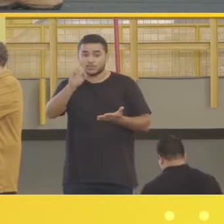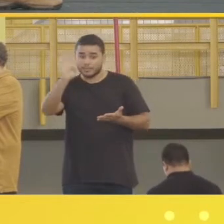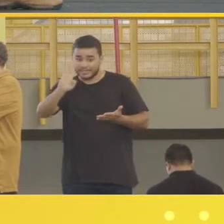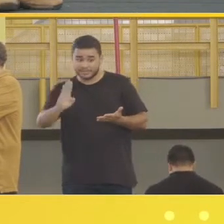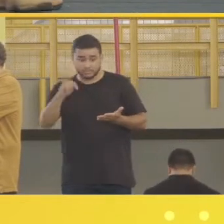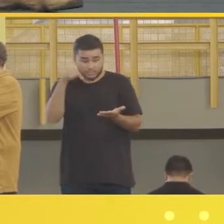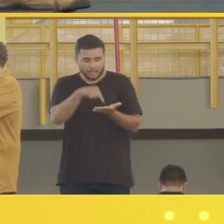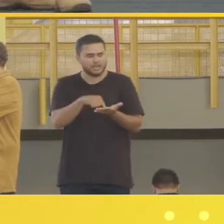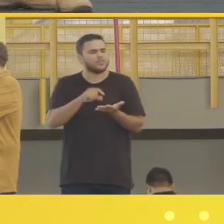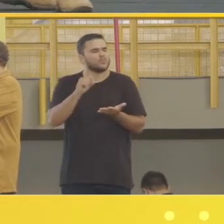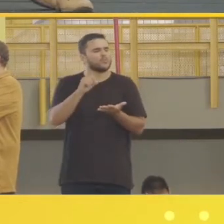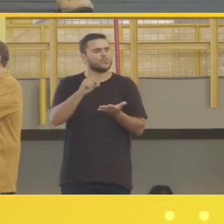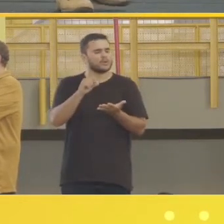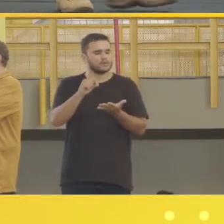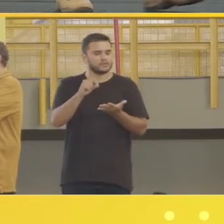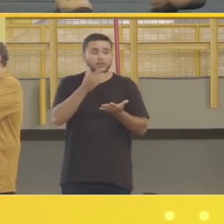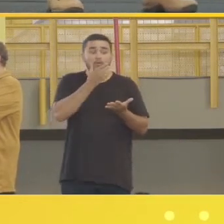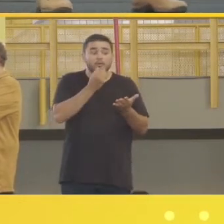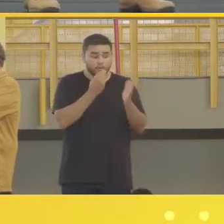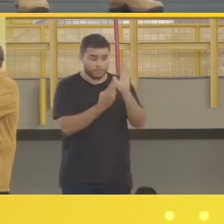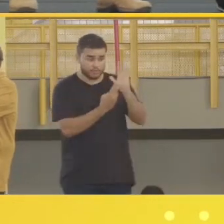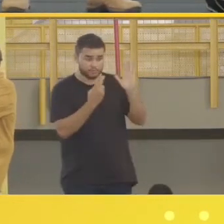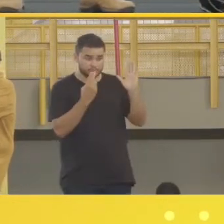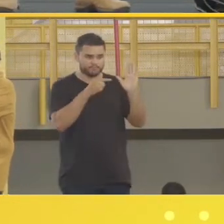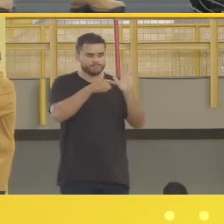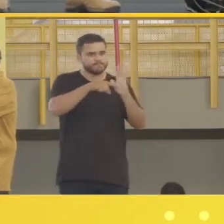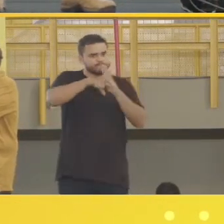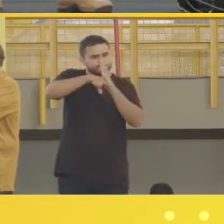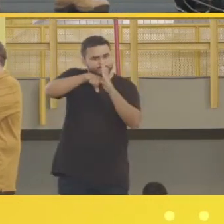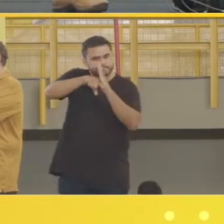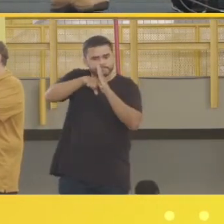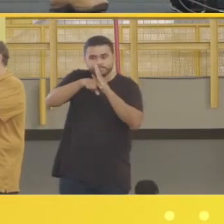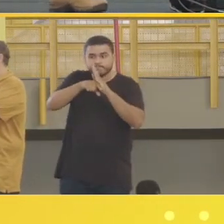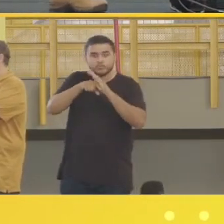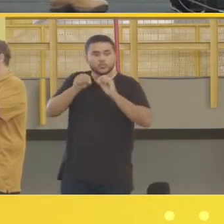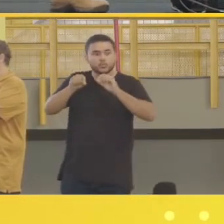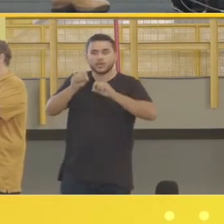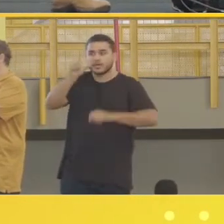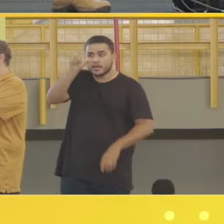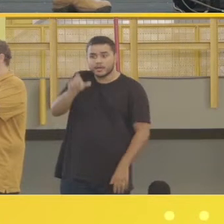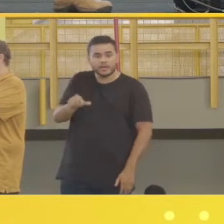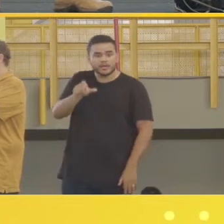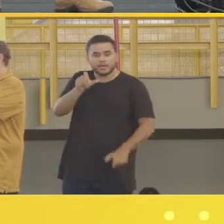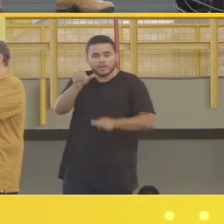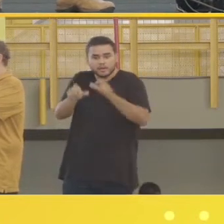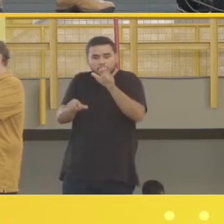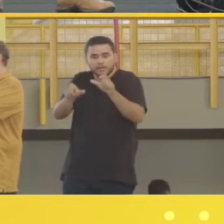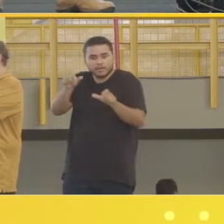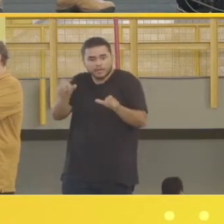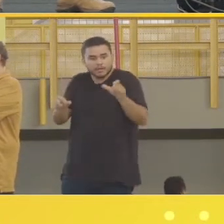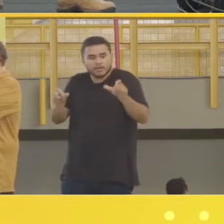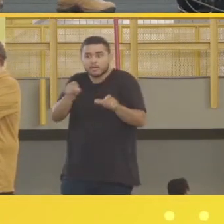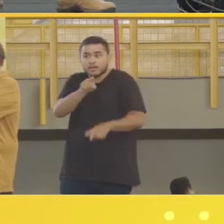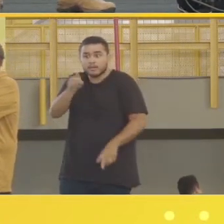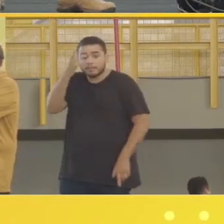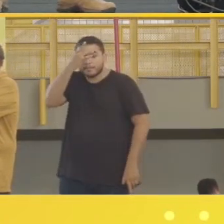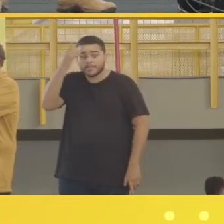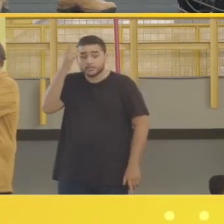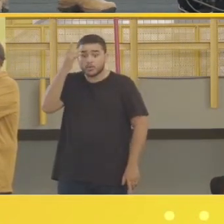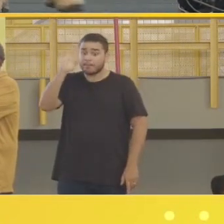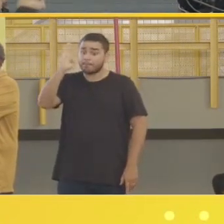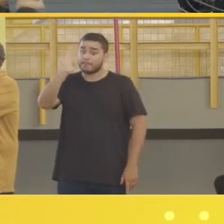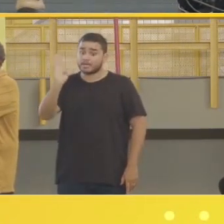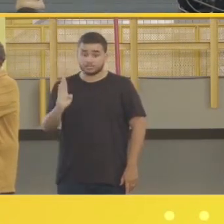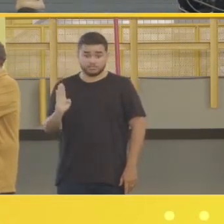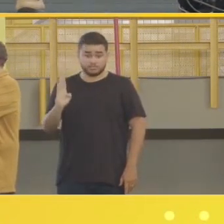brasileiro. O ethos do grego significa ética, é o modo de agir, o modo de se